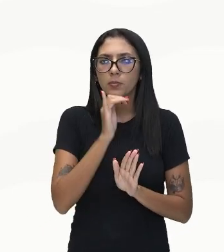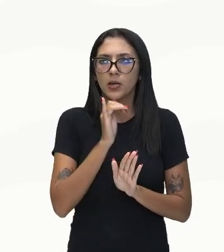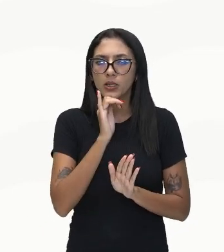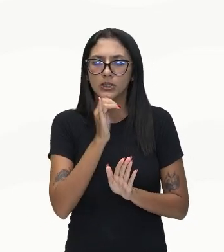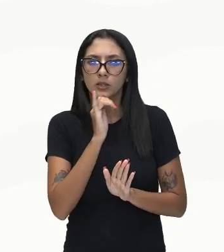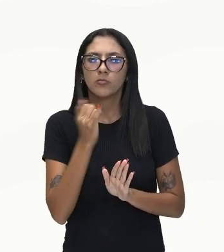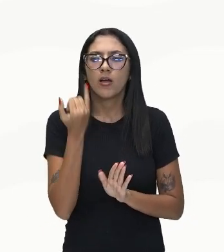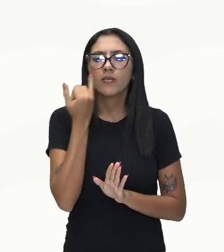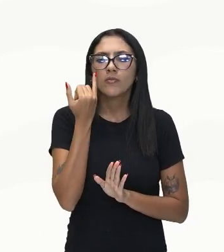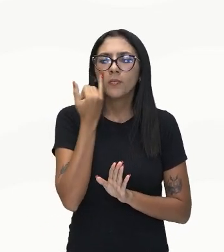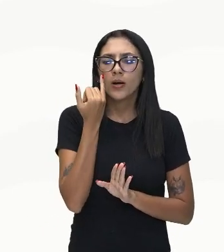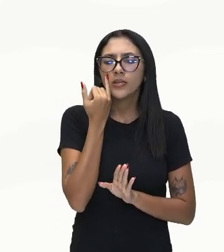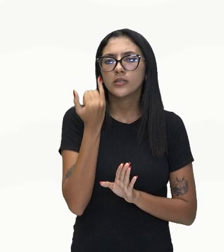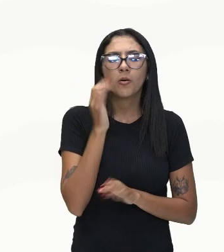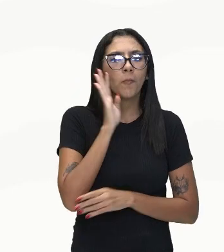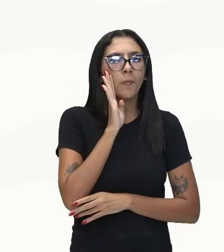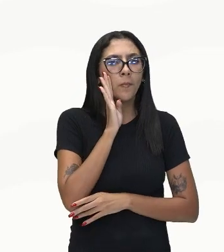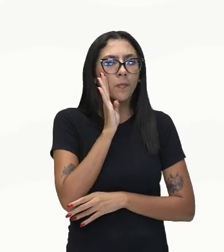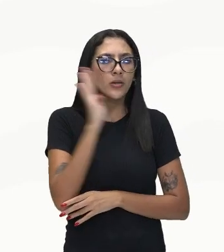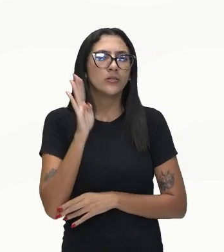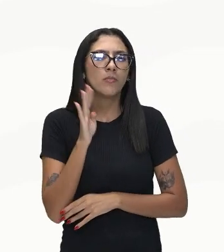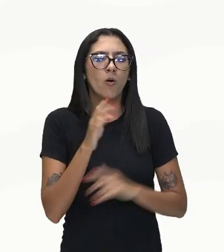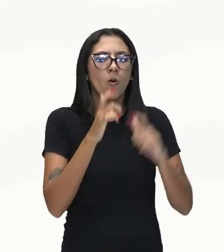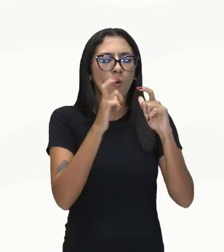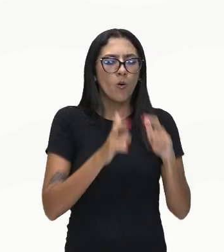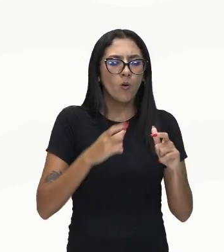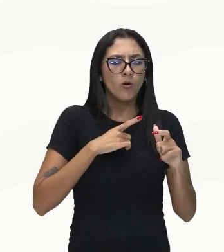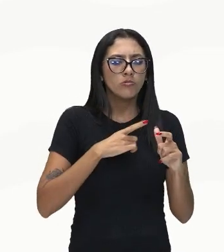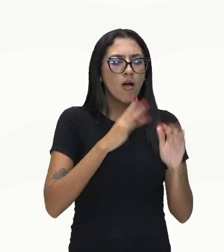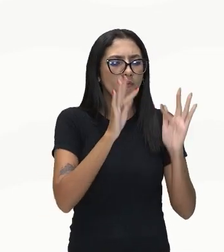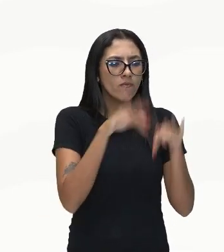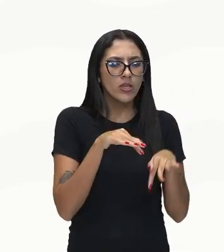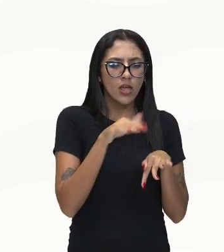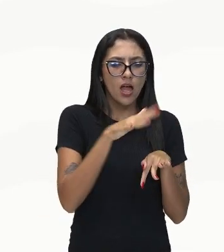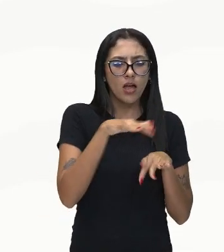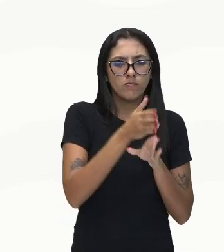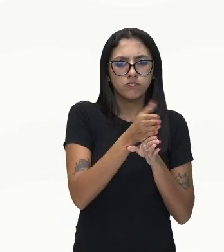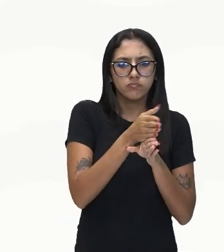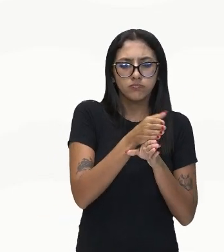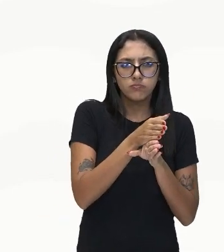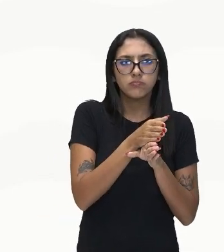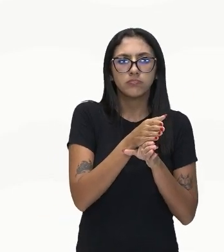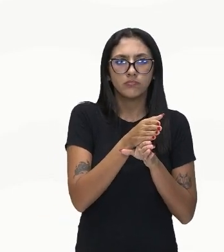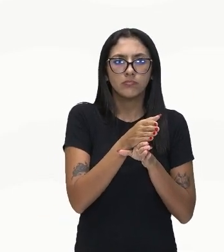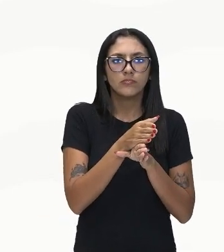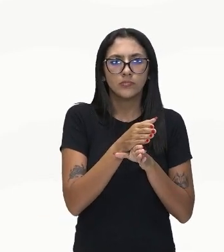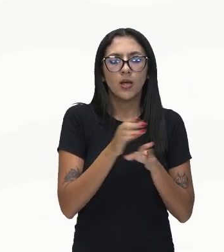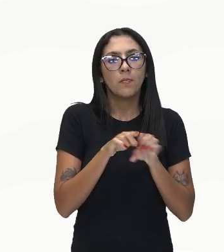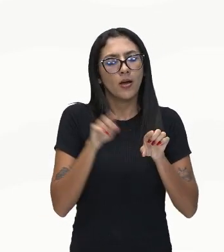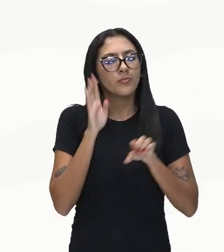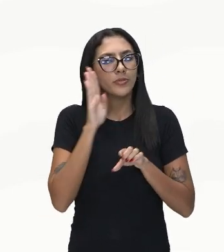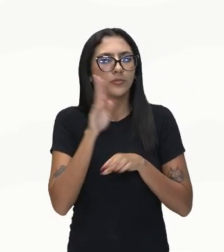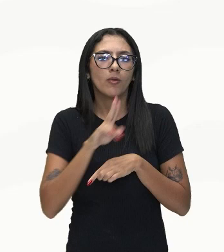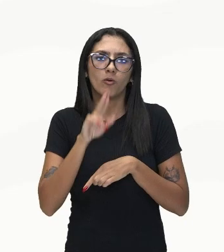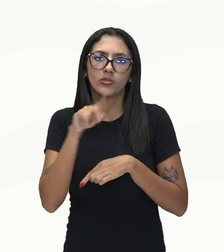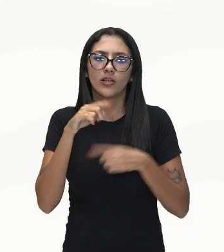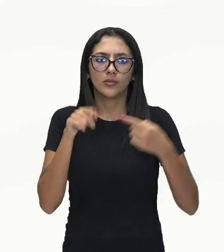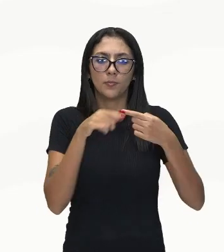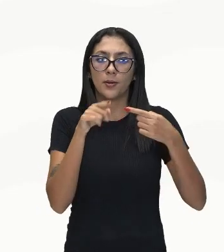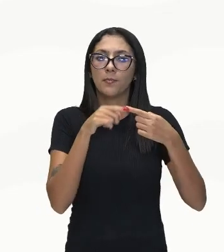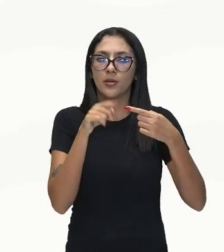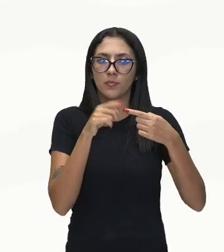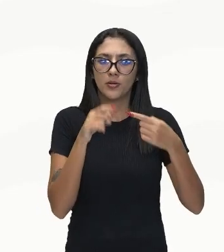o limite da Pan-Amazônia, tá certo? Porque o critério é muito flexível nesse sentido, embora a gente use mais o critério geopolítico, tá bom? Temos o